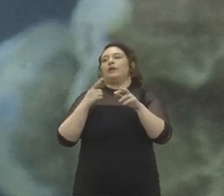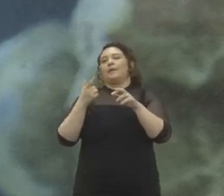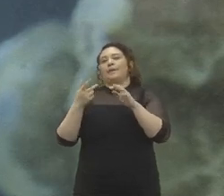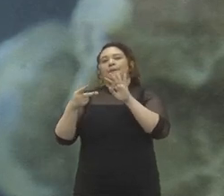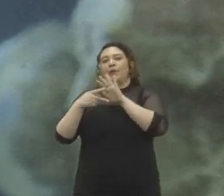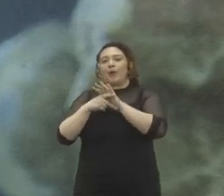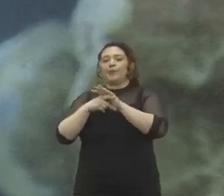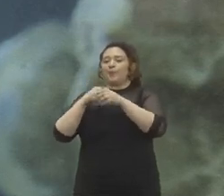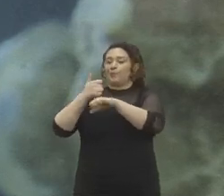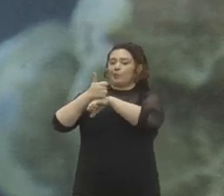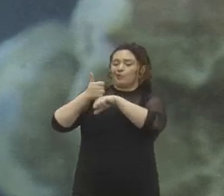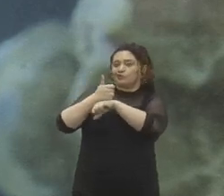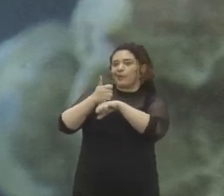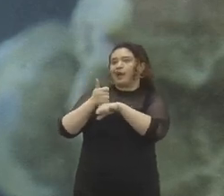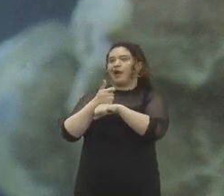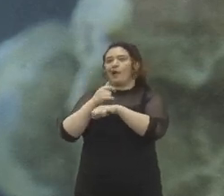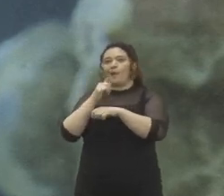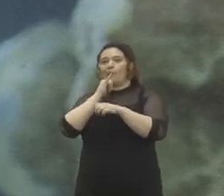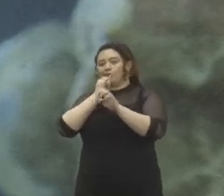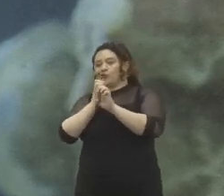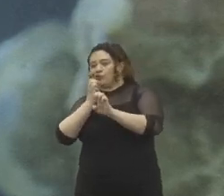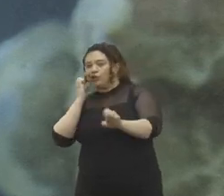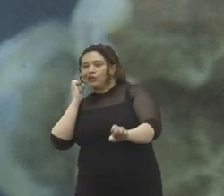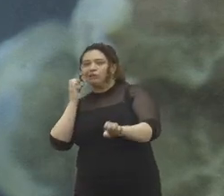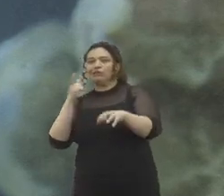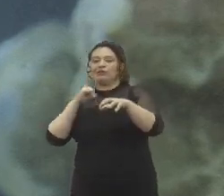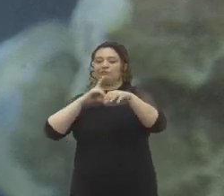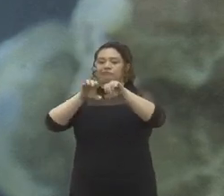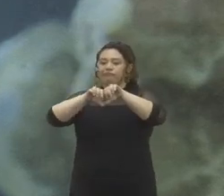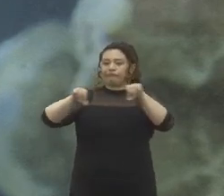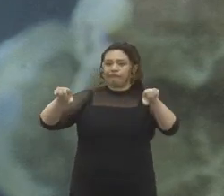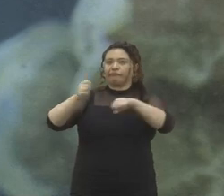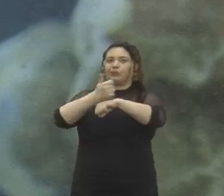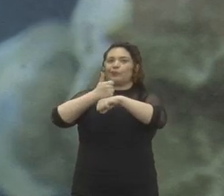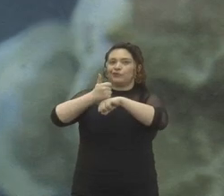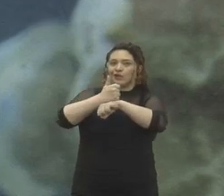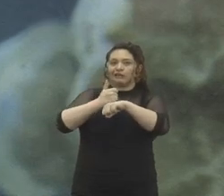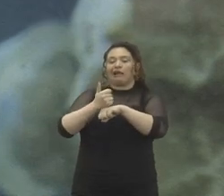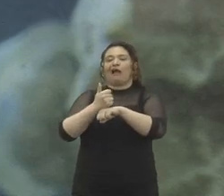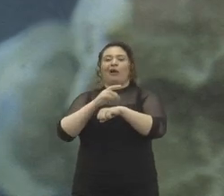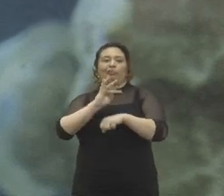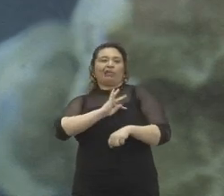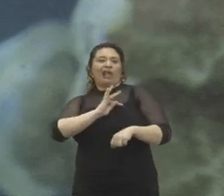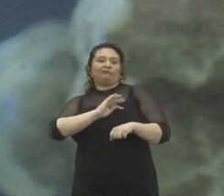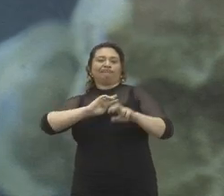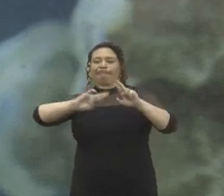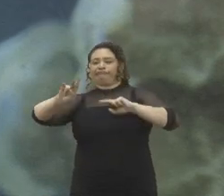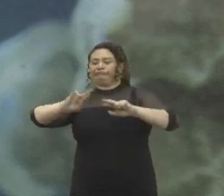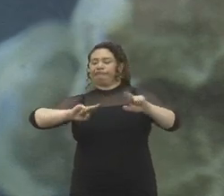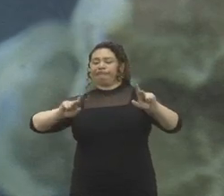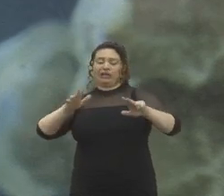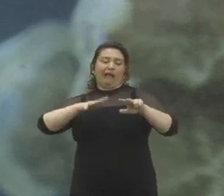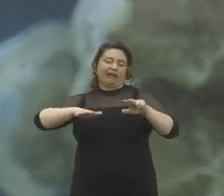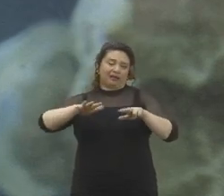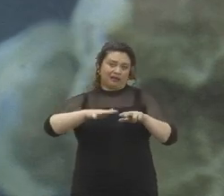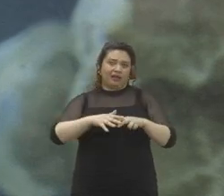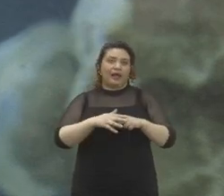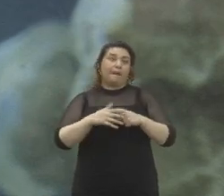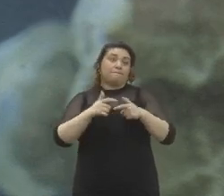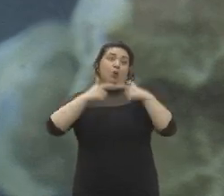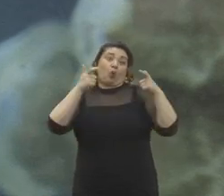eletricistas eh eh encanadores técnicos e muitos de basicamente